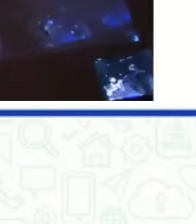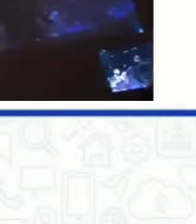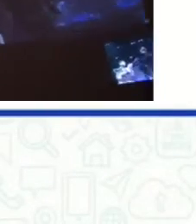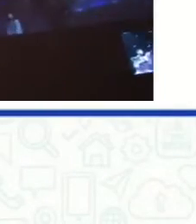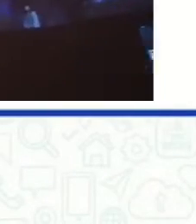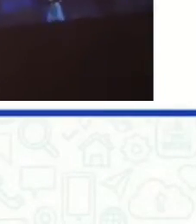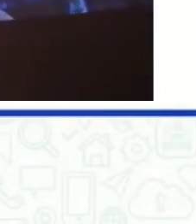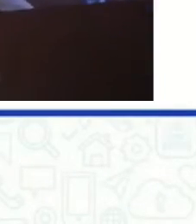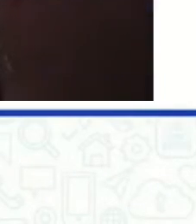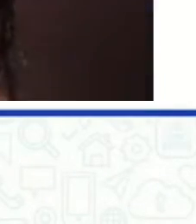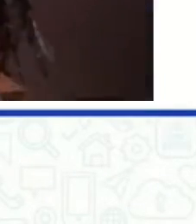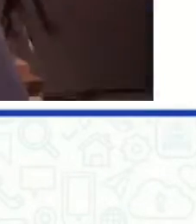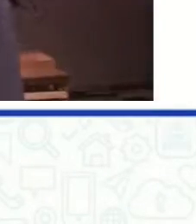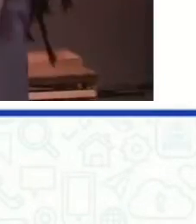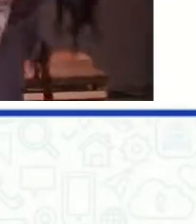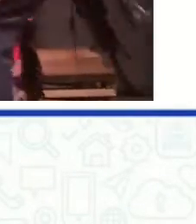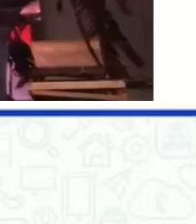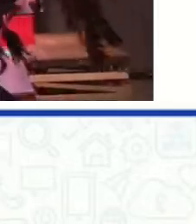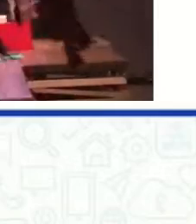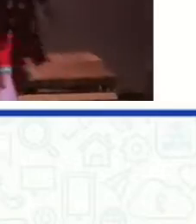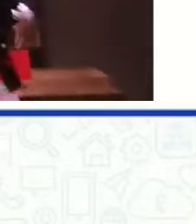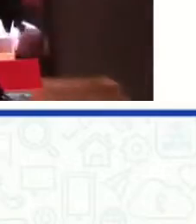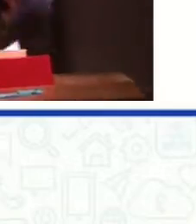Leia-se de hoje em diante,